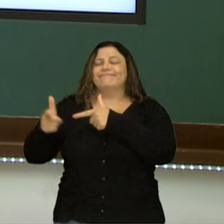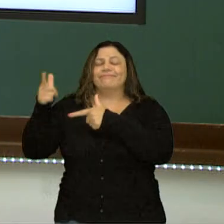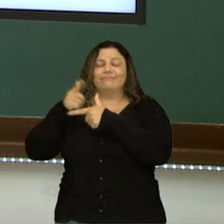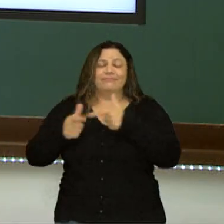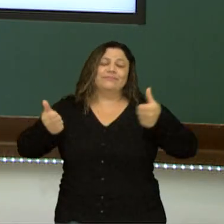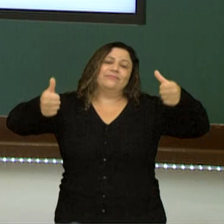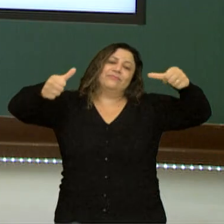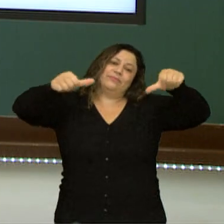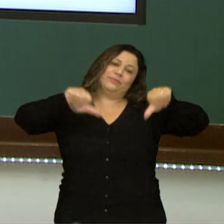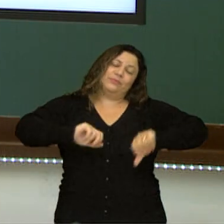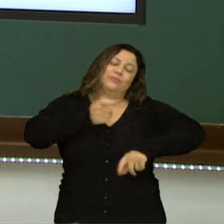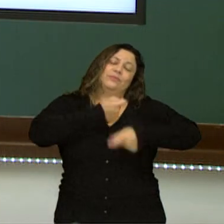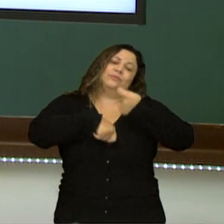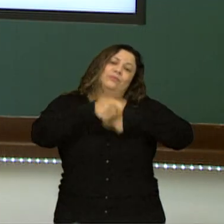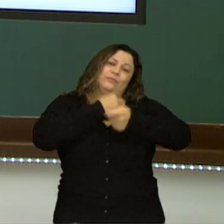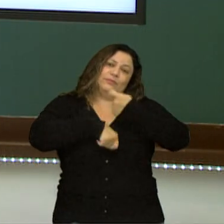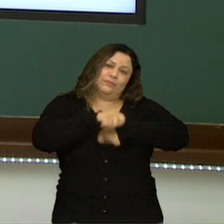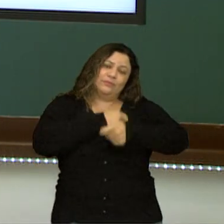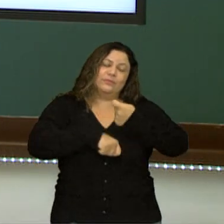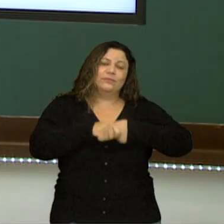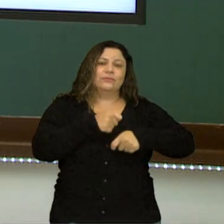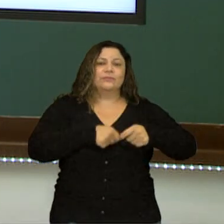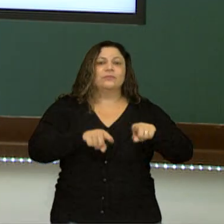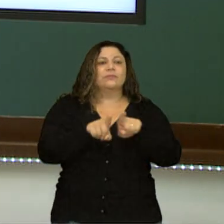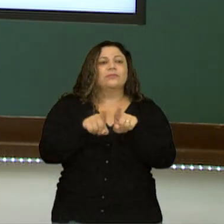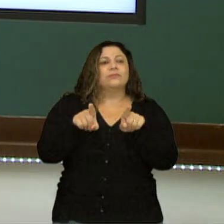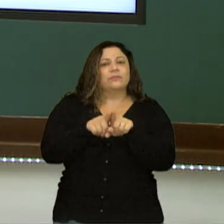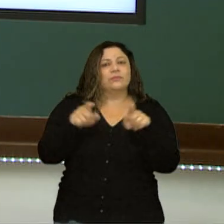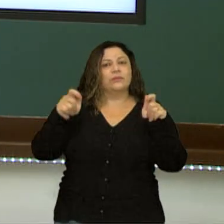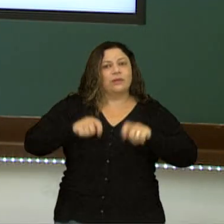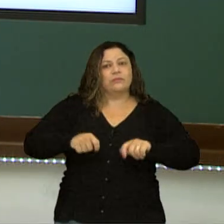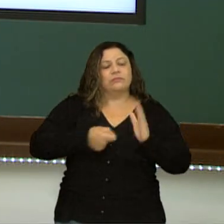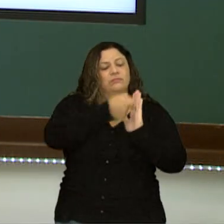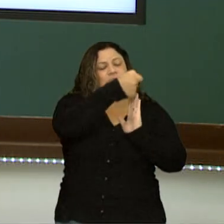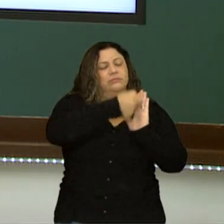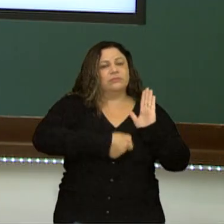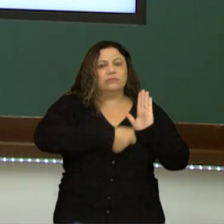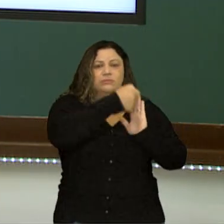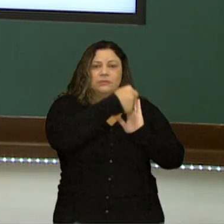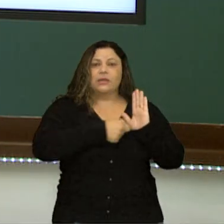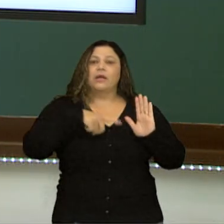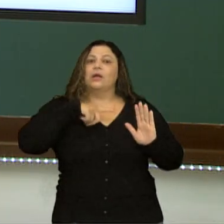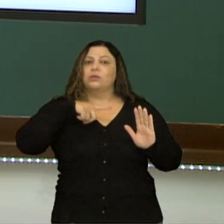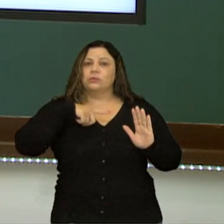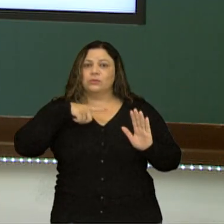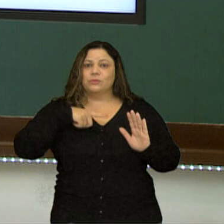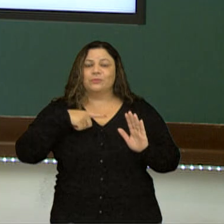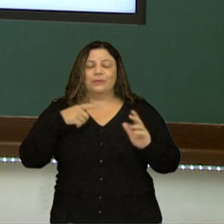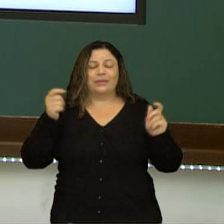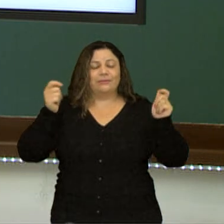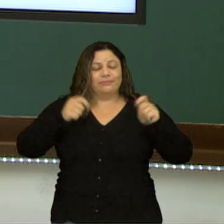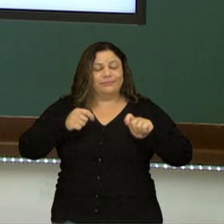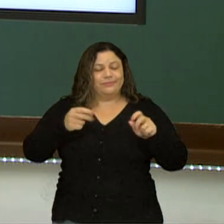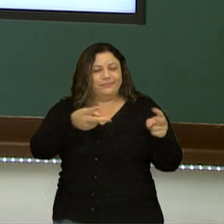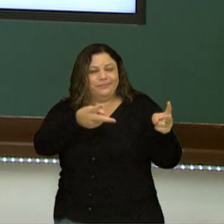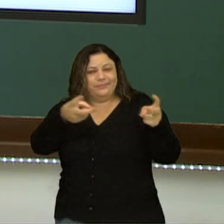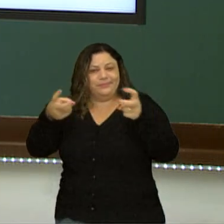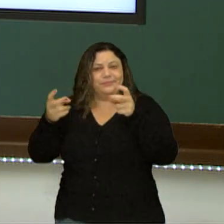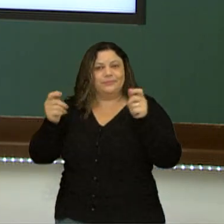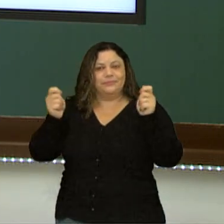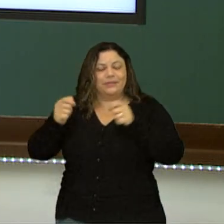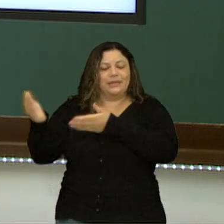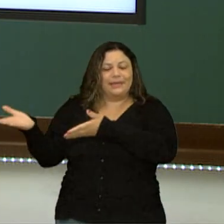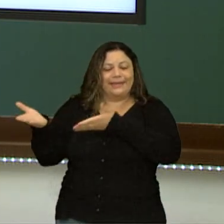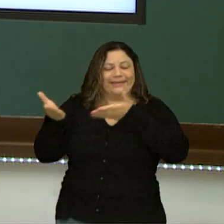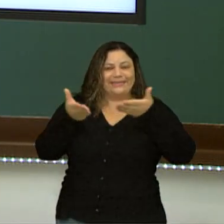financeiros, econômicos em geral. Os redatores tiveram essa inspiração para trazer então a